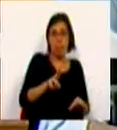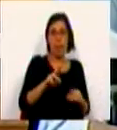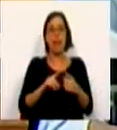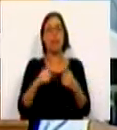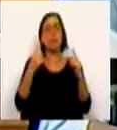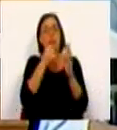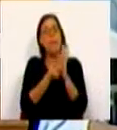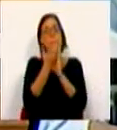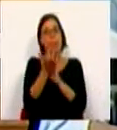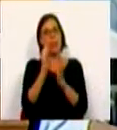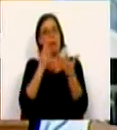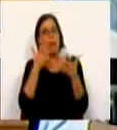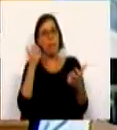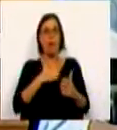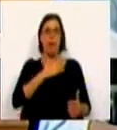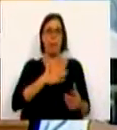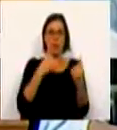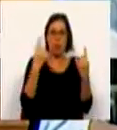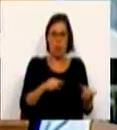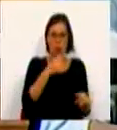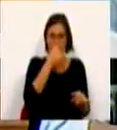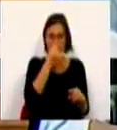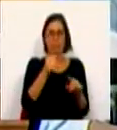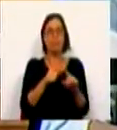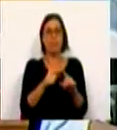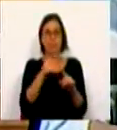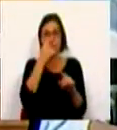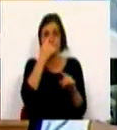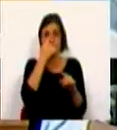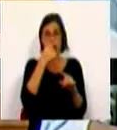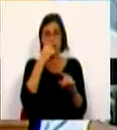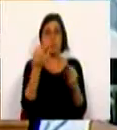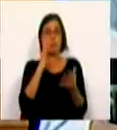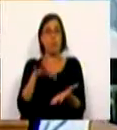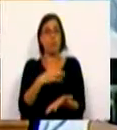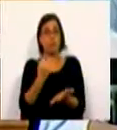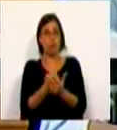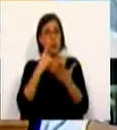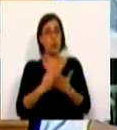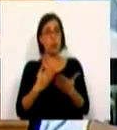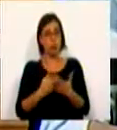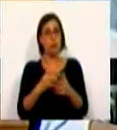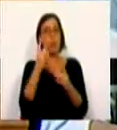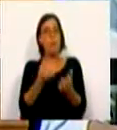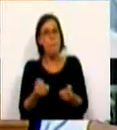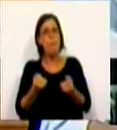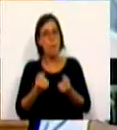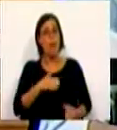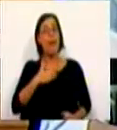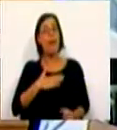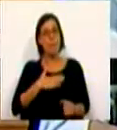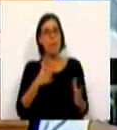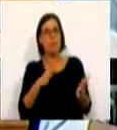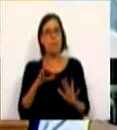só medidas com impacto nas empresas, tendo sido concluído nesse estudo, haver uma poupança para as empresas